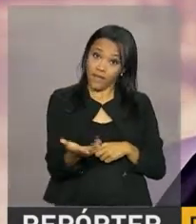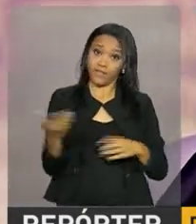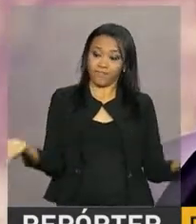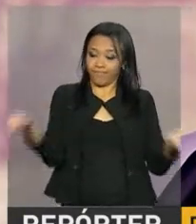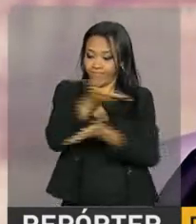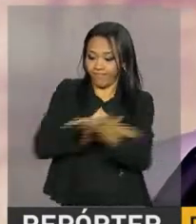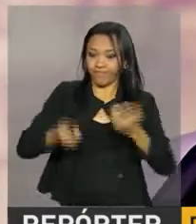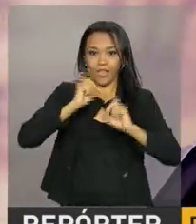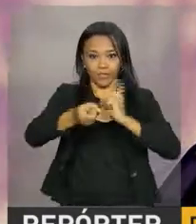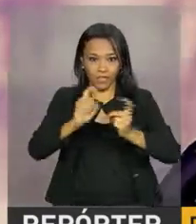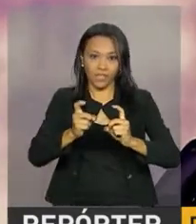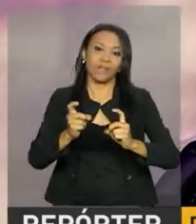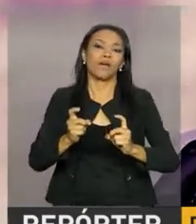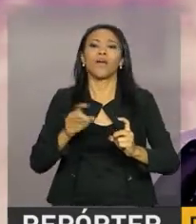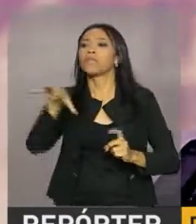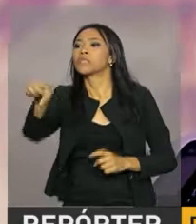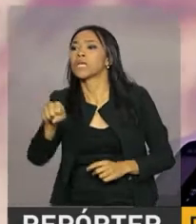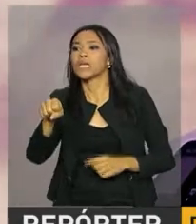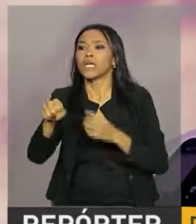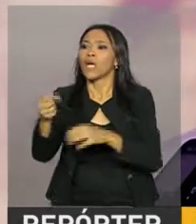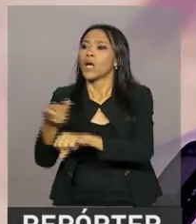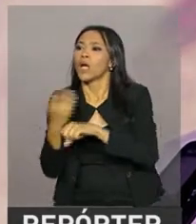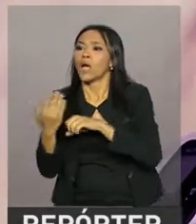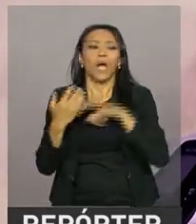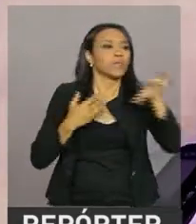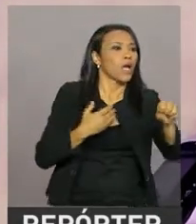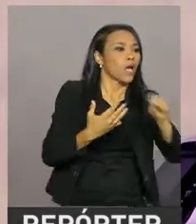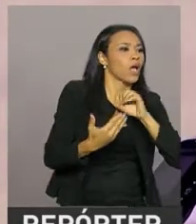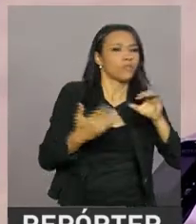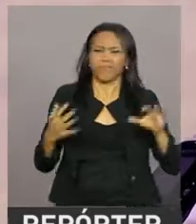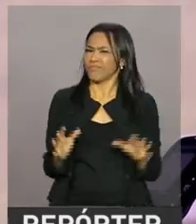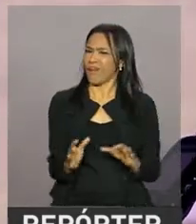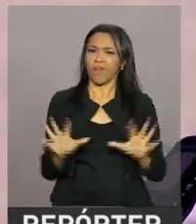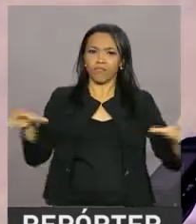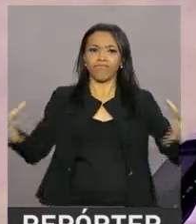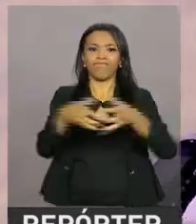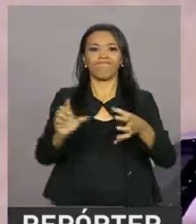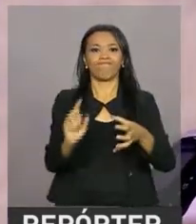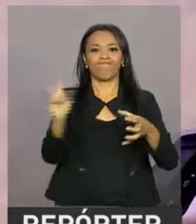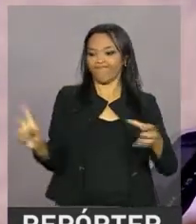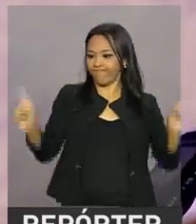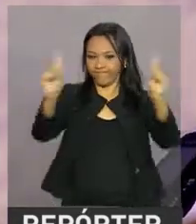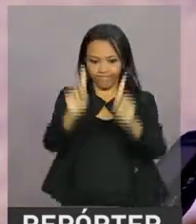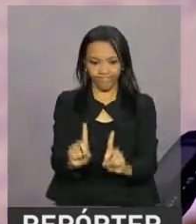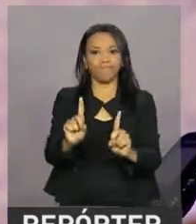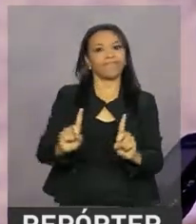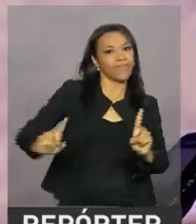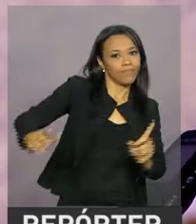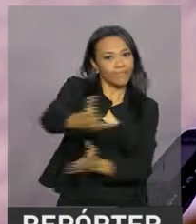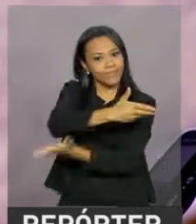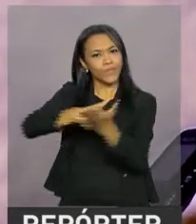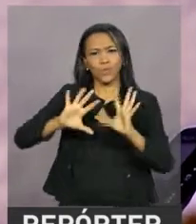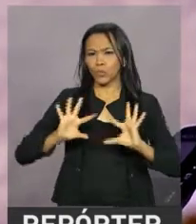vai precisar buscar um órgão aqui o você vai ter uma gestão que tem todos esses outros